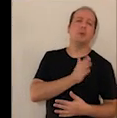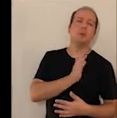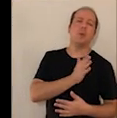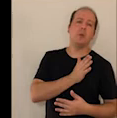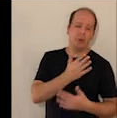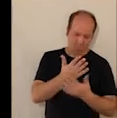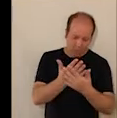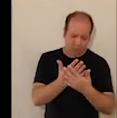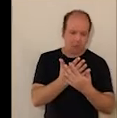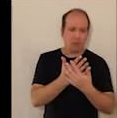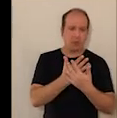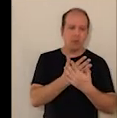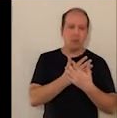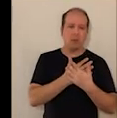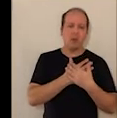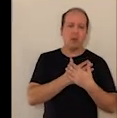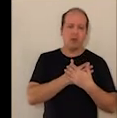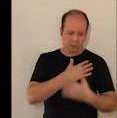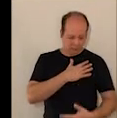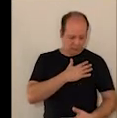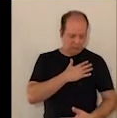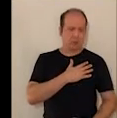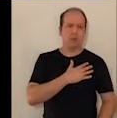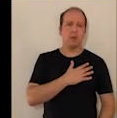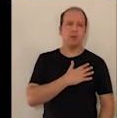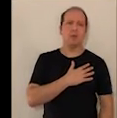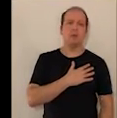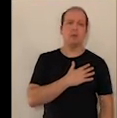Aqui é seu. Aqui.